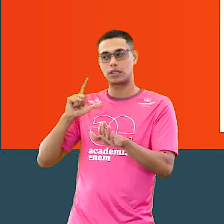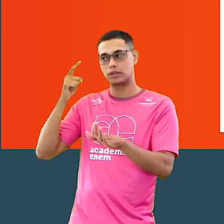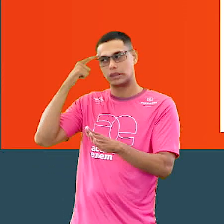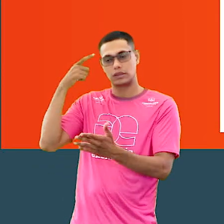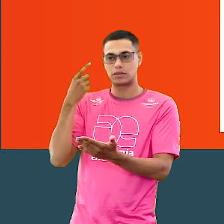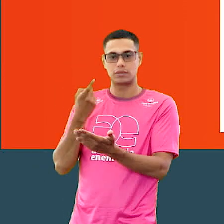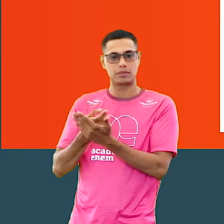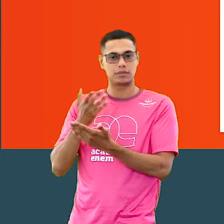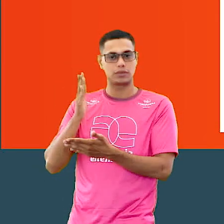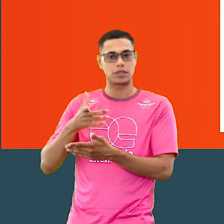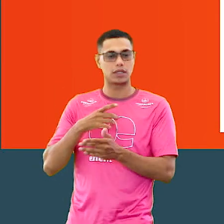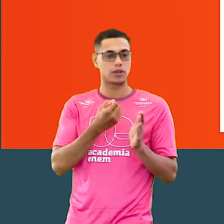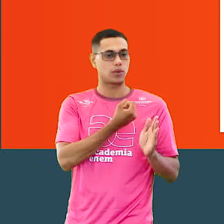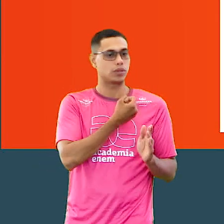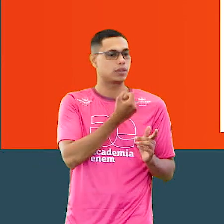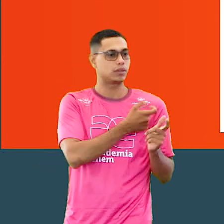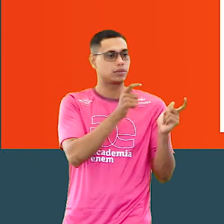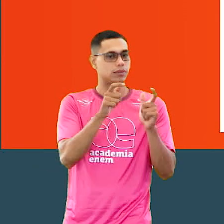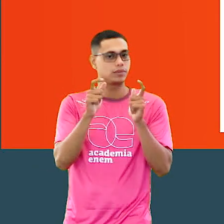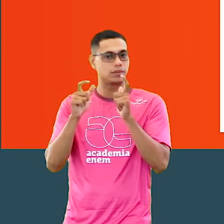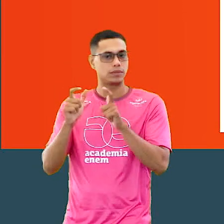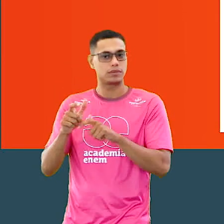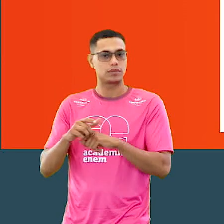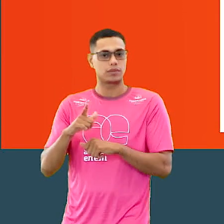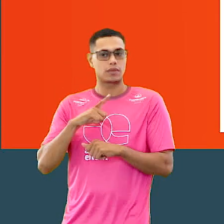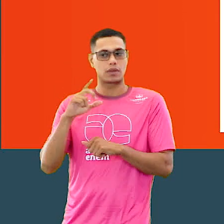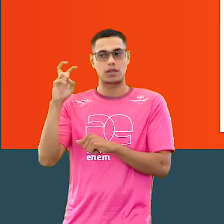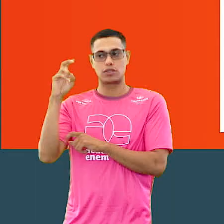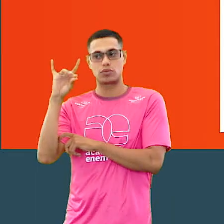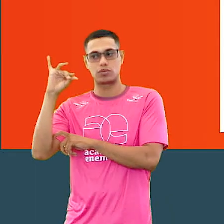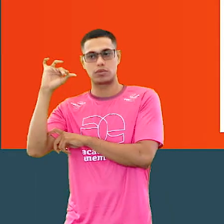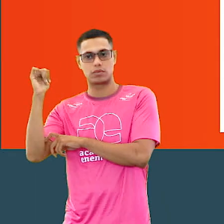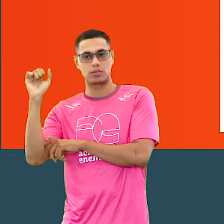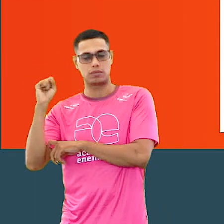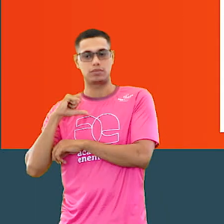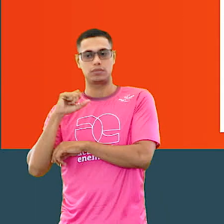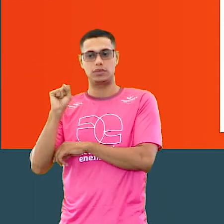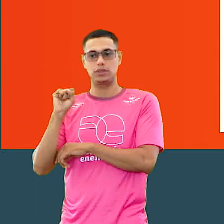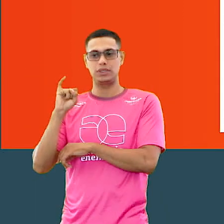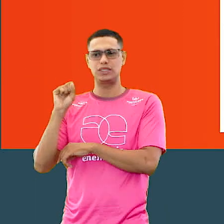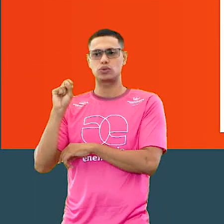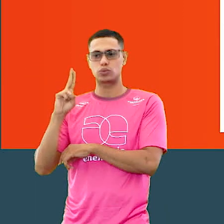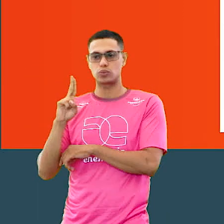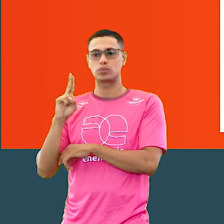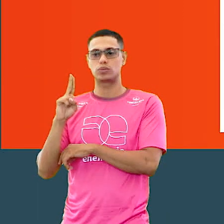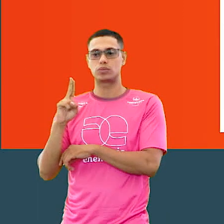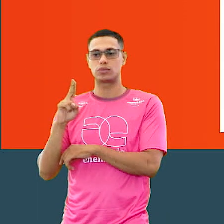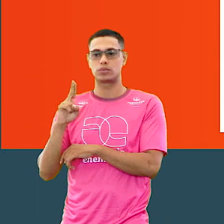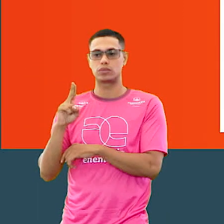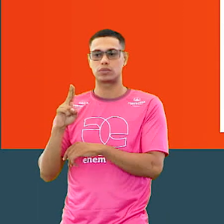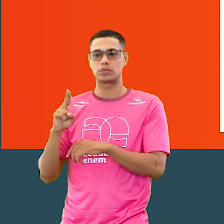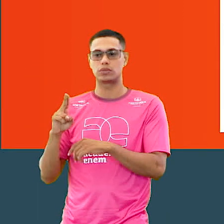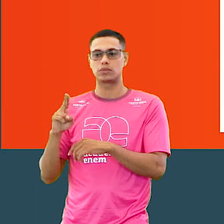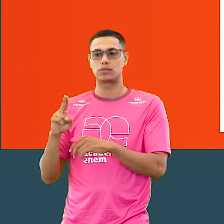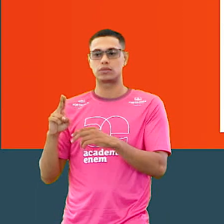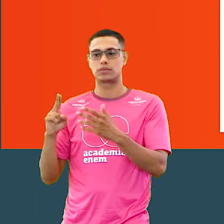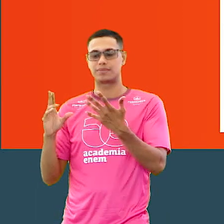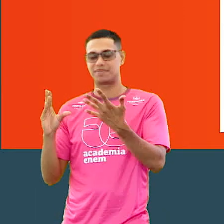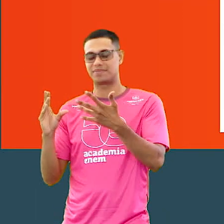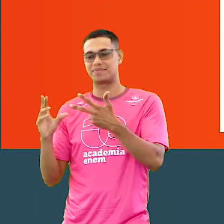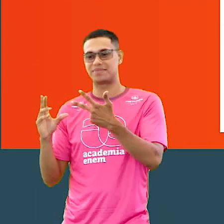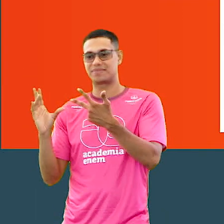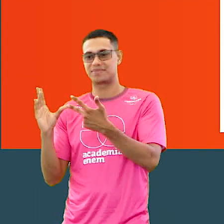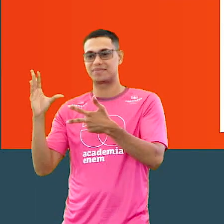onde eu vou colocar? Abre-se os 5 dias de SISU, que é o processo de acesso, onde você pode colocar a